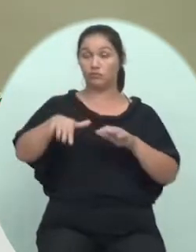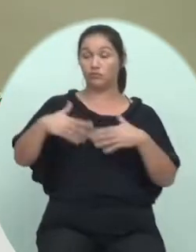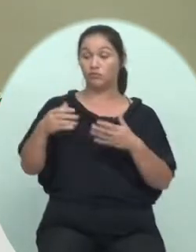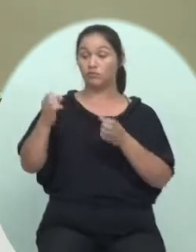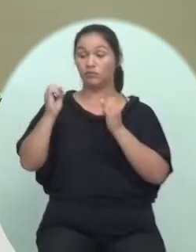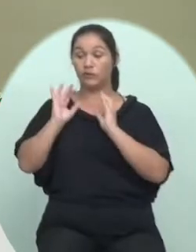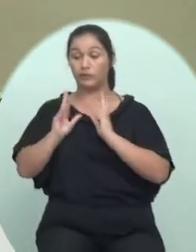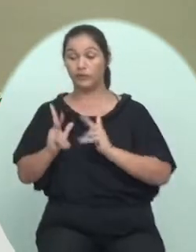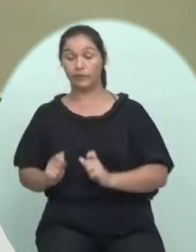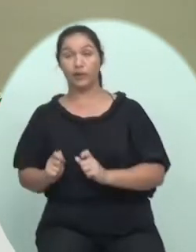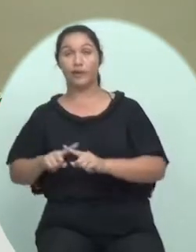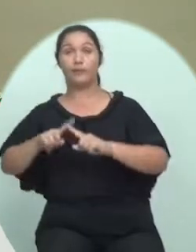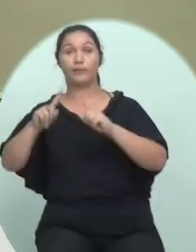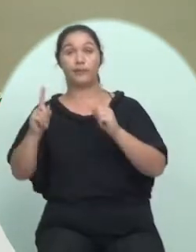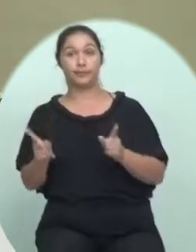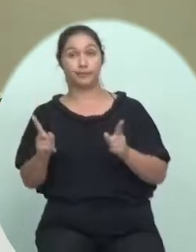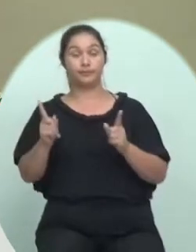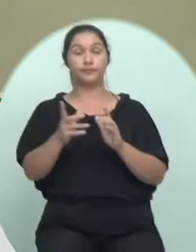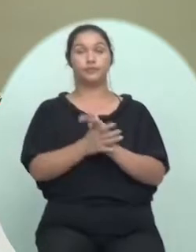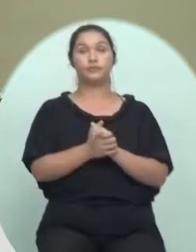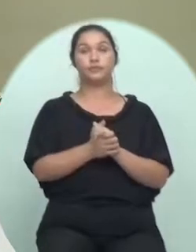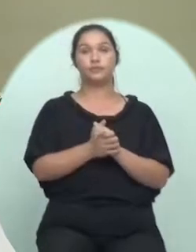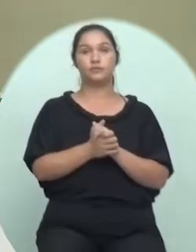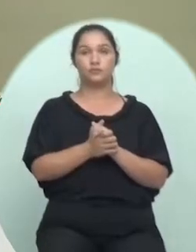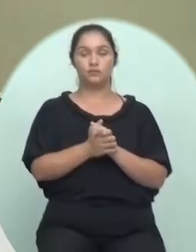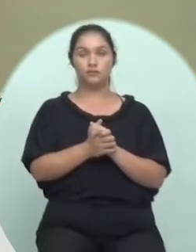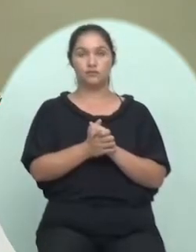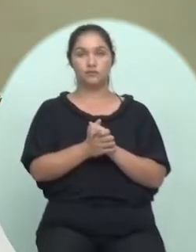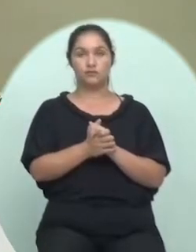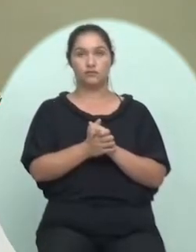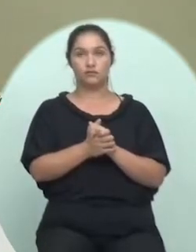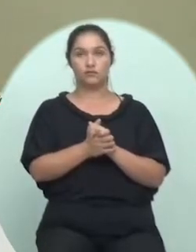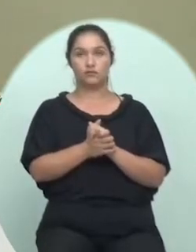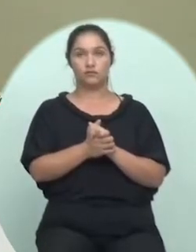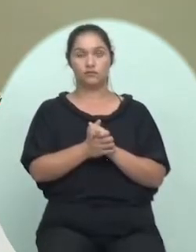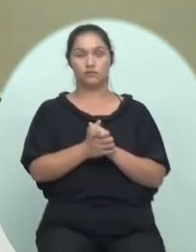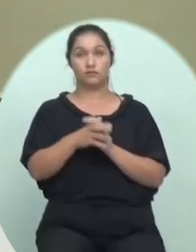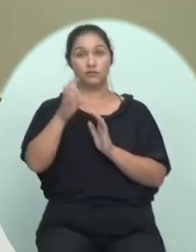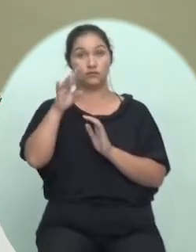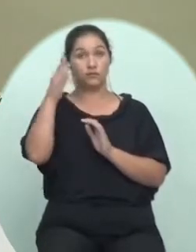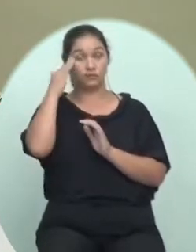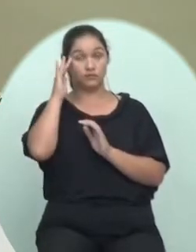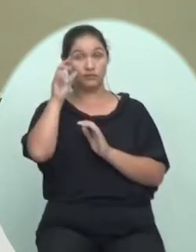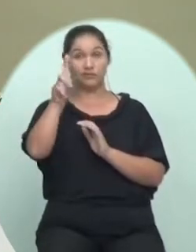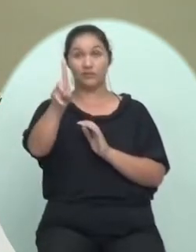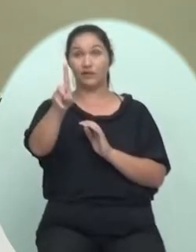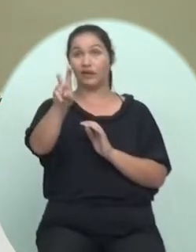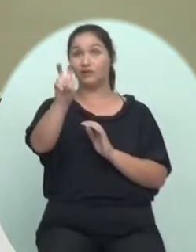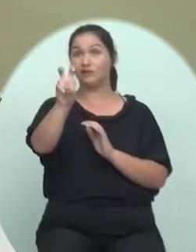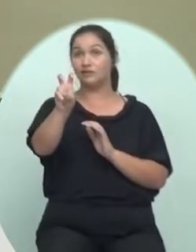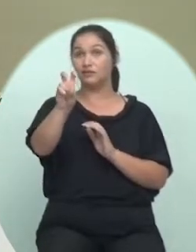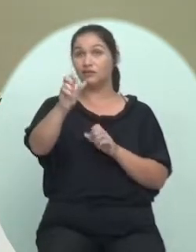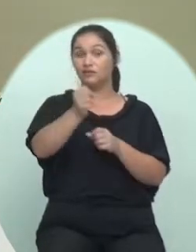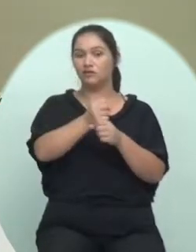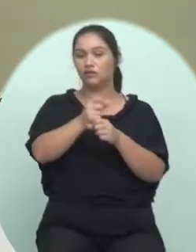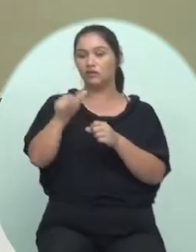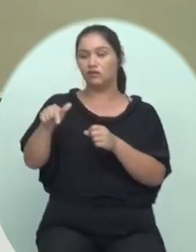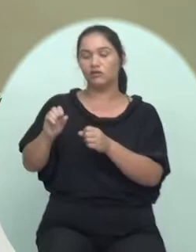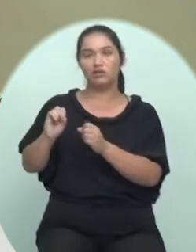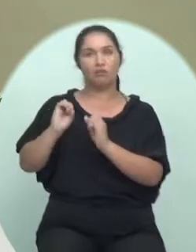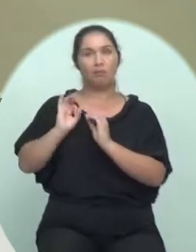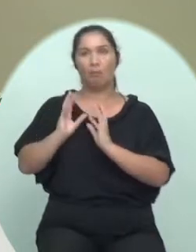uma arrumada. Foi limpado o valo onde chega até. Fazia mais de 15 anos que não se limpava e aqueles açudes que tinha naquela região ali